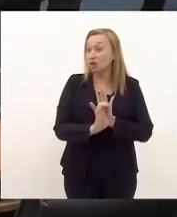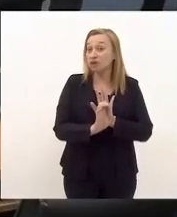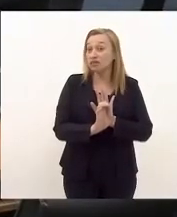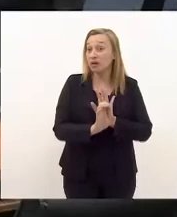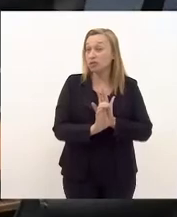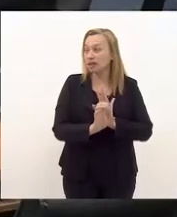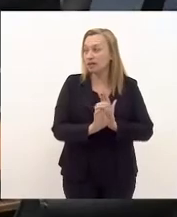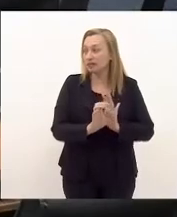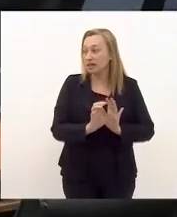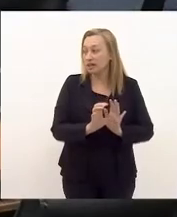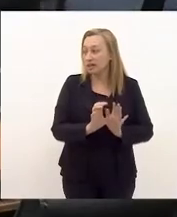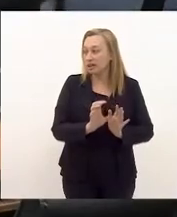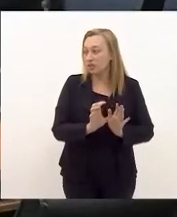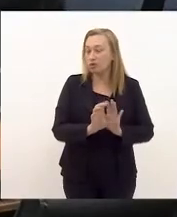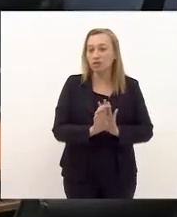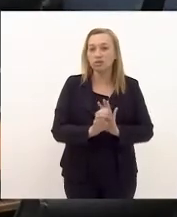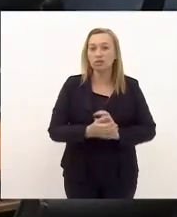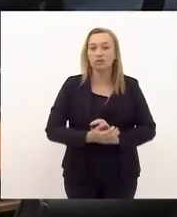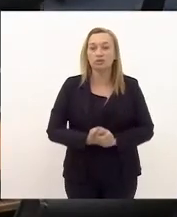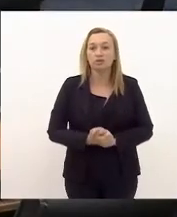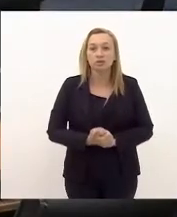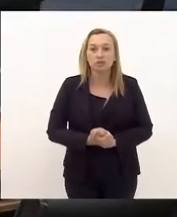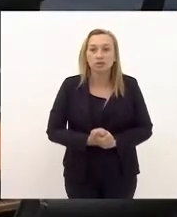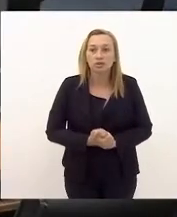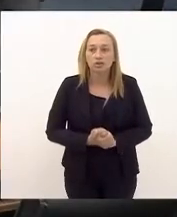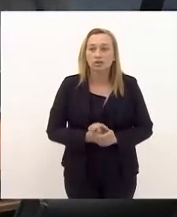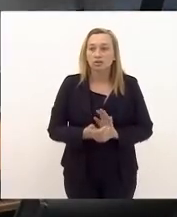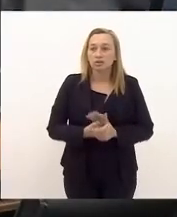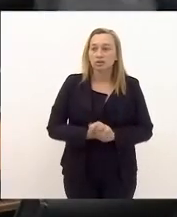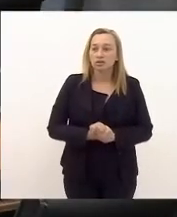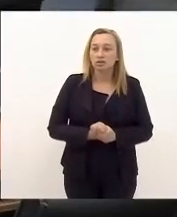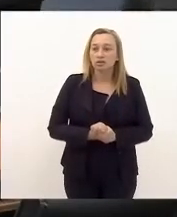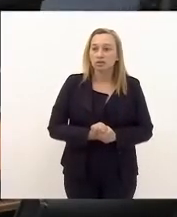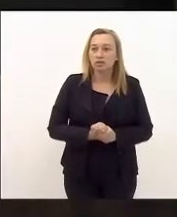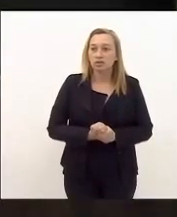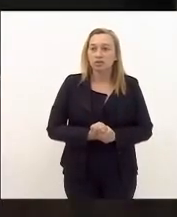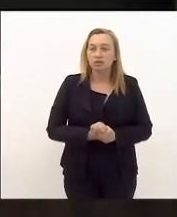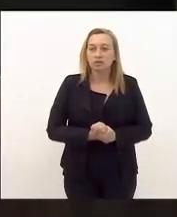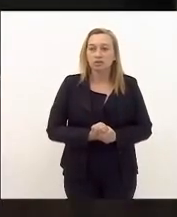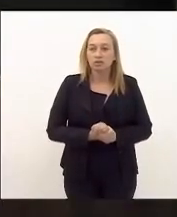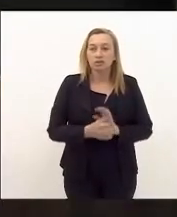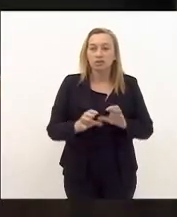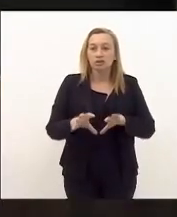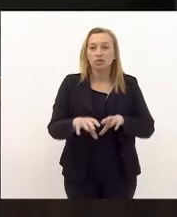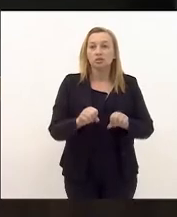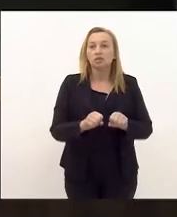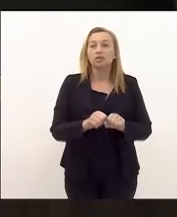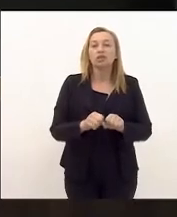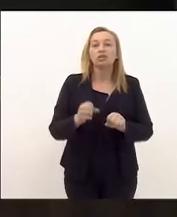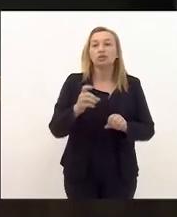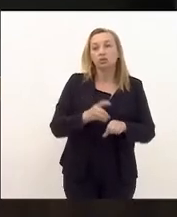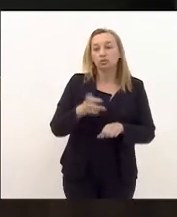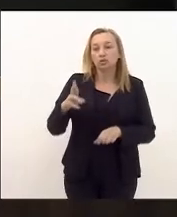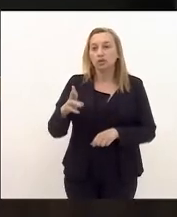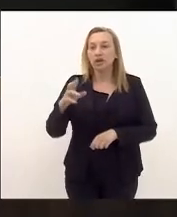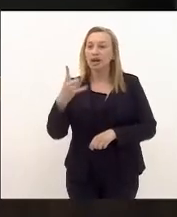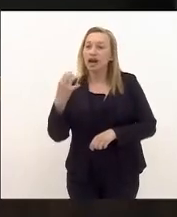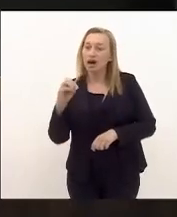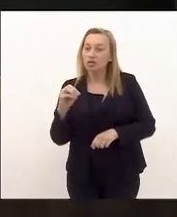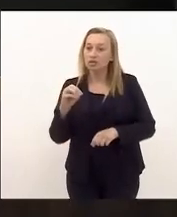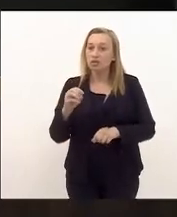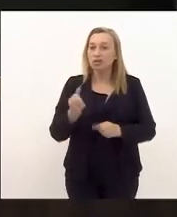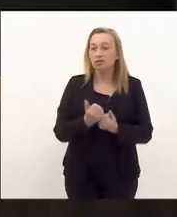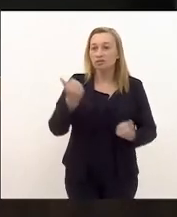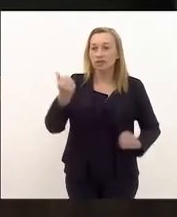652/2021, de autoria do deputado Átila Nunes. Concede medalha Tiradentes, seu respectivo diploma, à doutora Cláudia Romano,